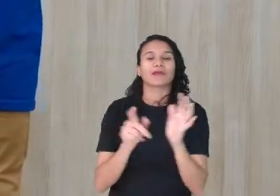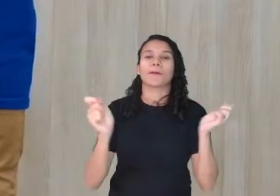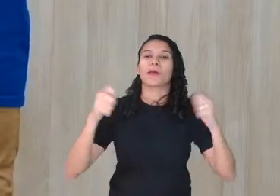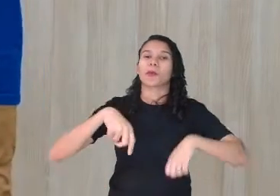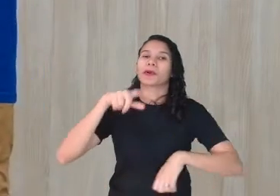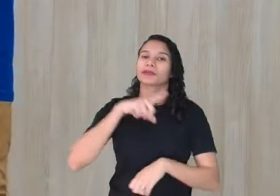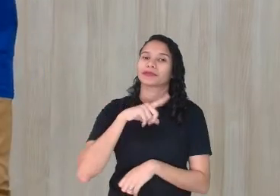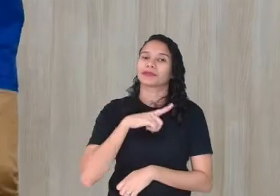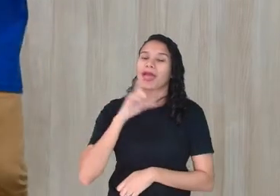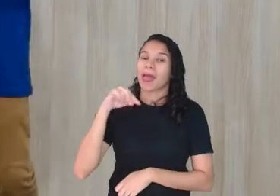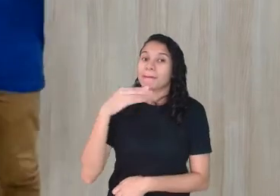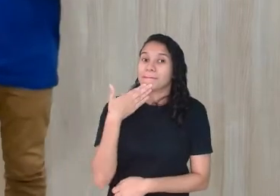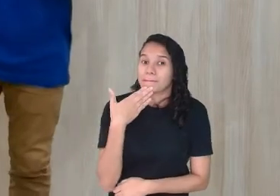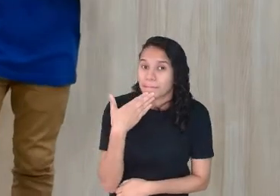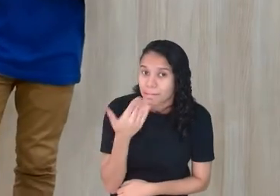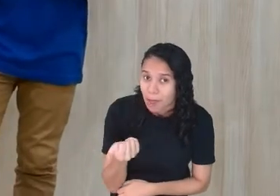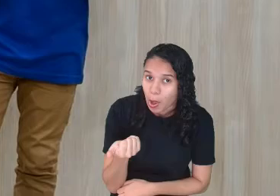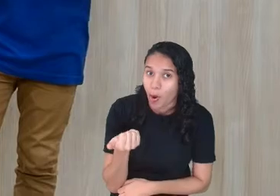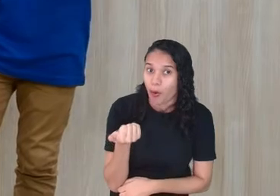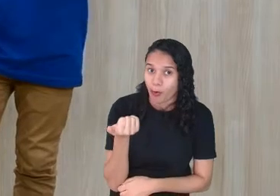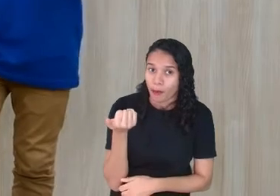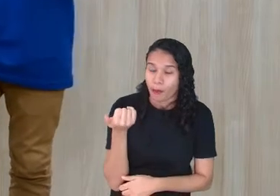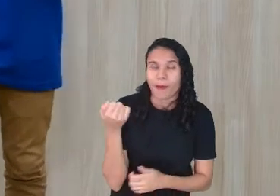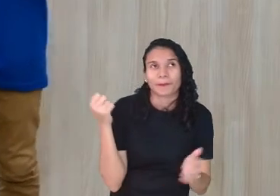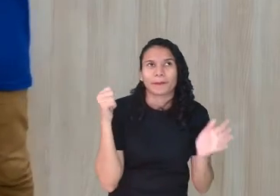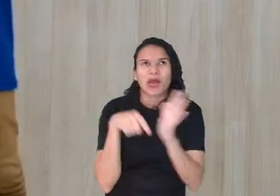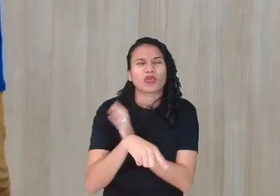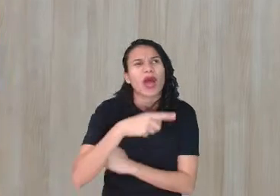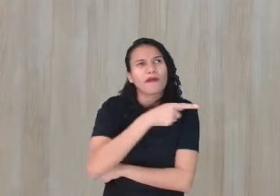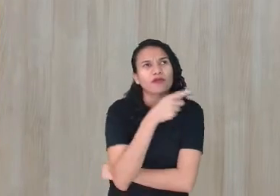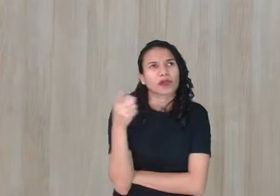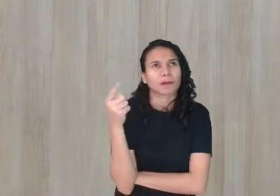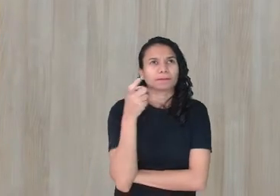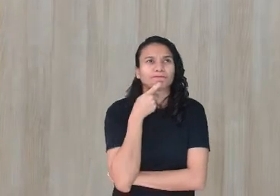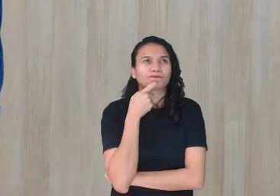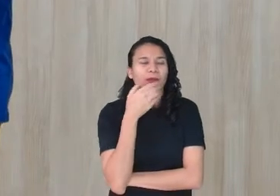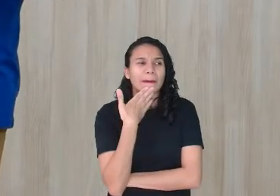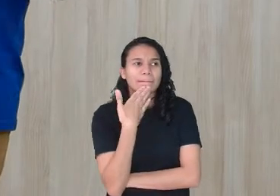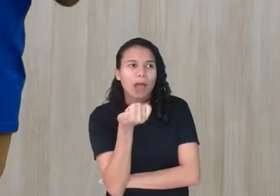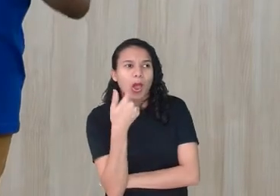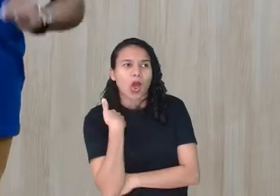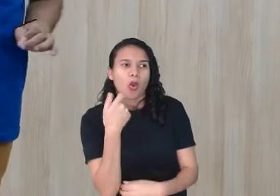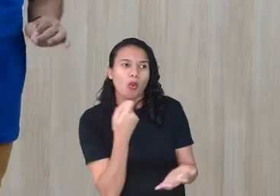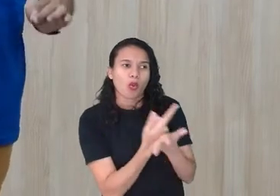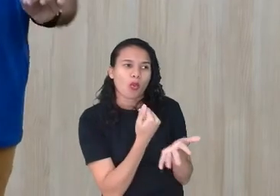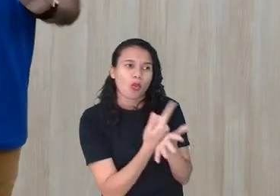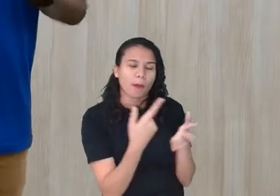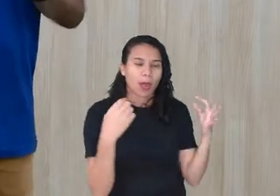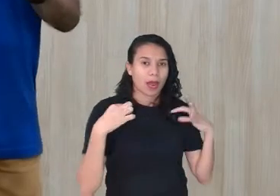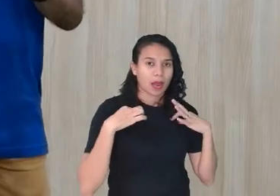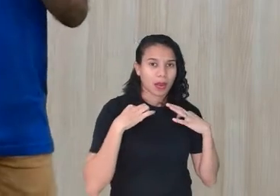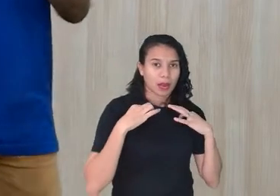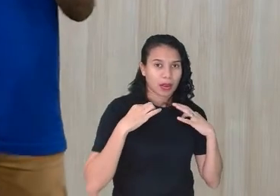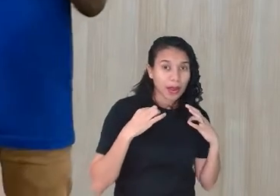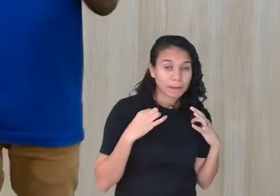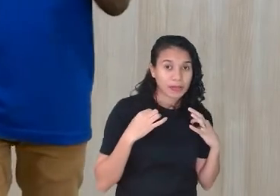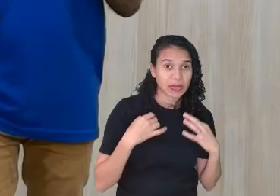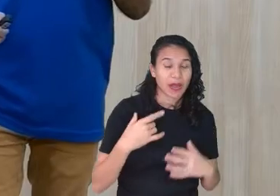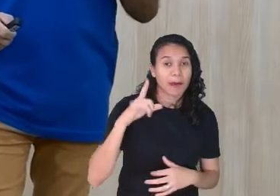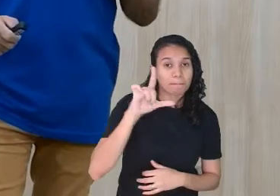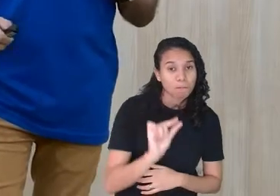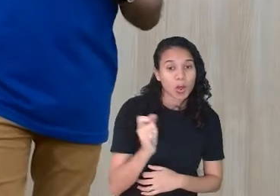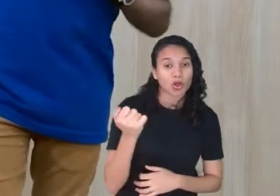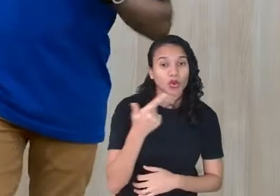possibilidades. É melhor eu pegar, vou fazer uma pergunta a vocês agora, é melhor eu comprar uma camisa de menor do